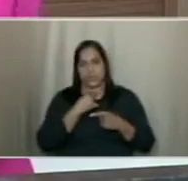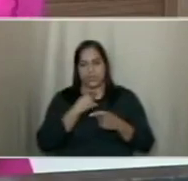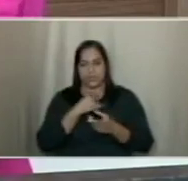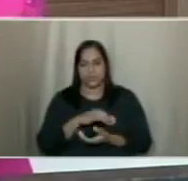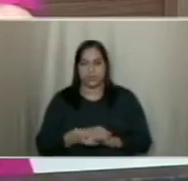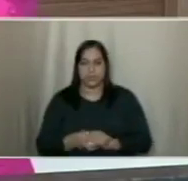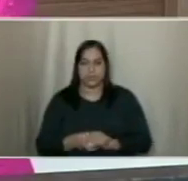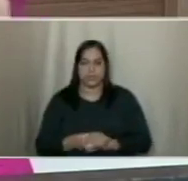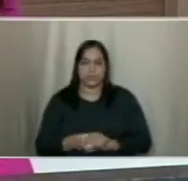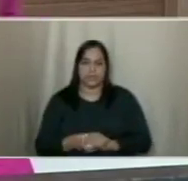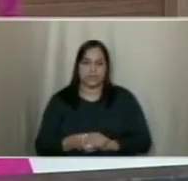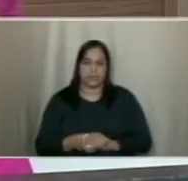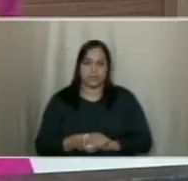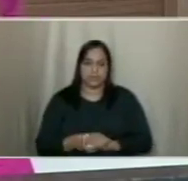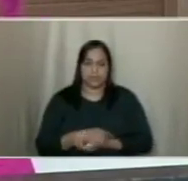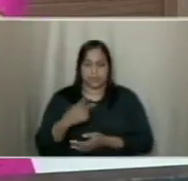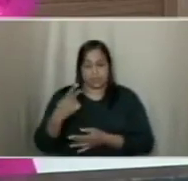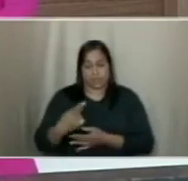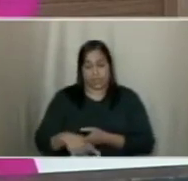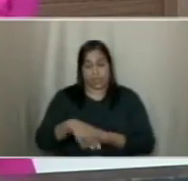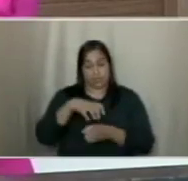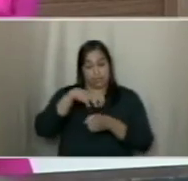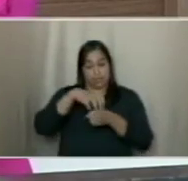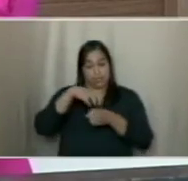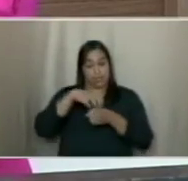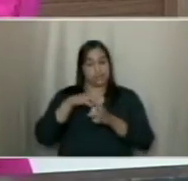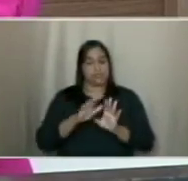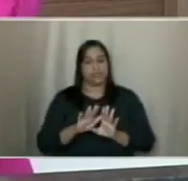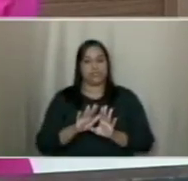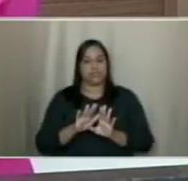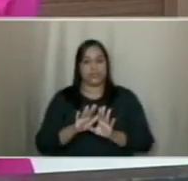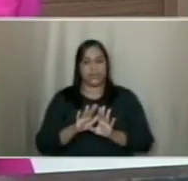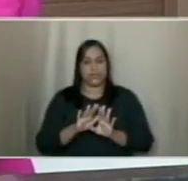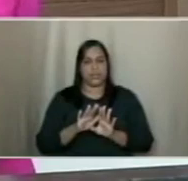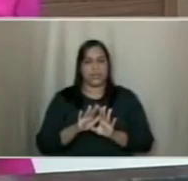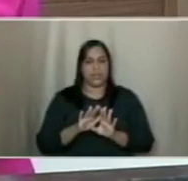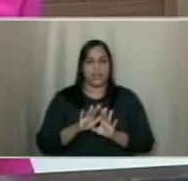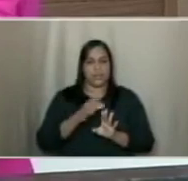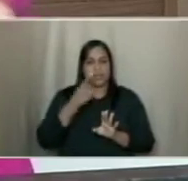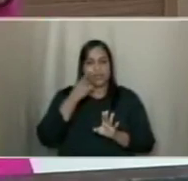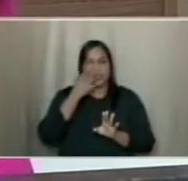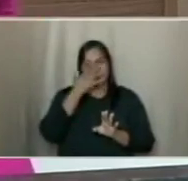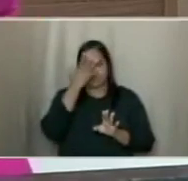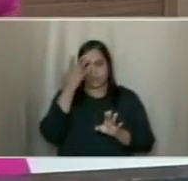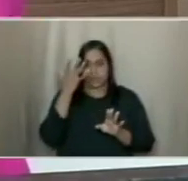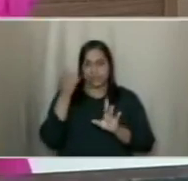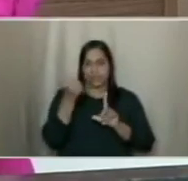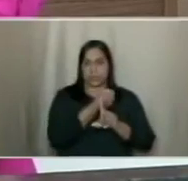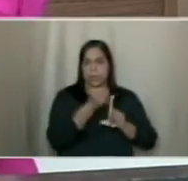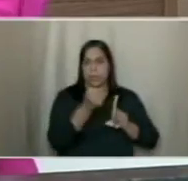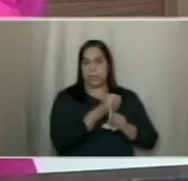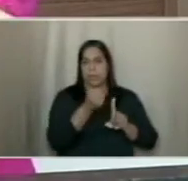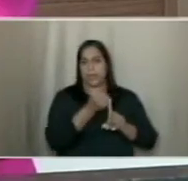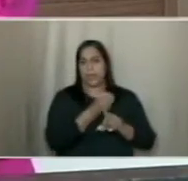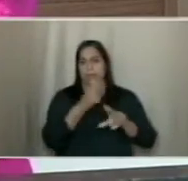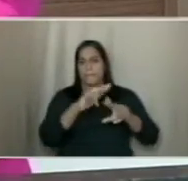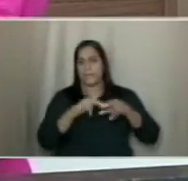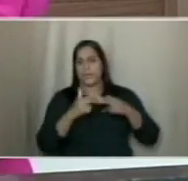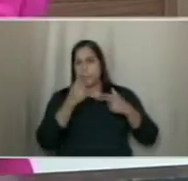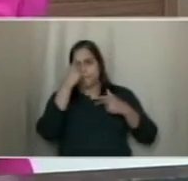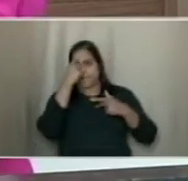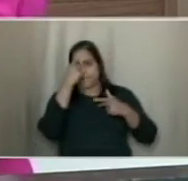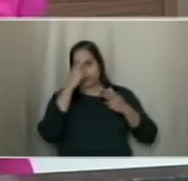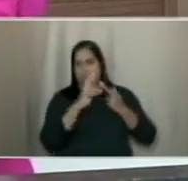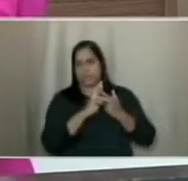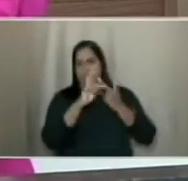isso é que não é nessa casa democrática legal a ponto da gente vê as pessoas quererem bater em outras porque elas